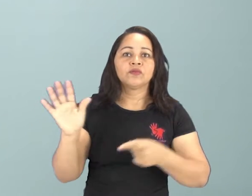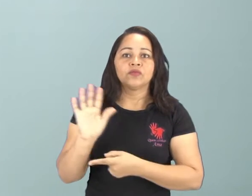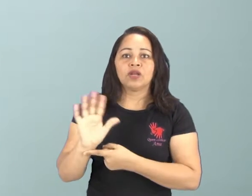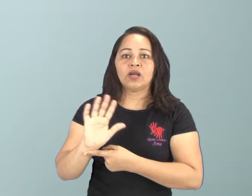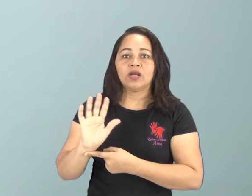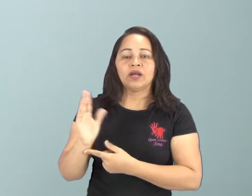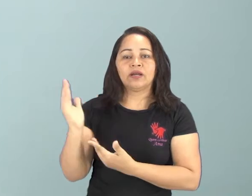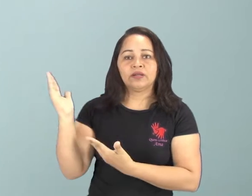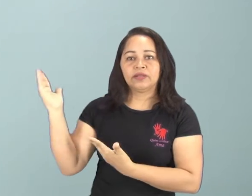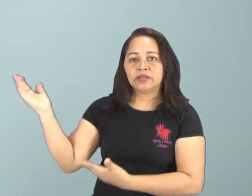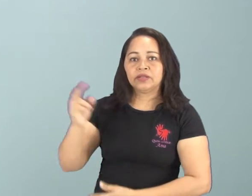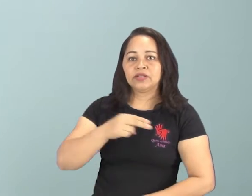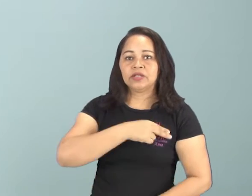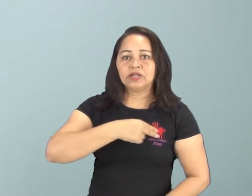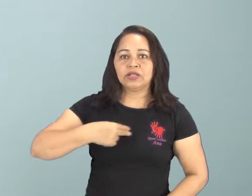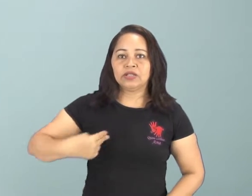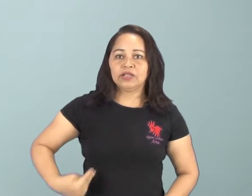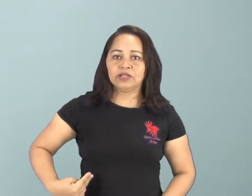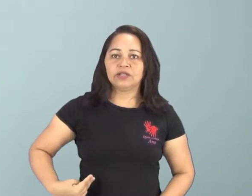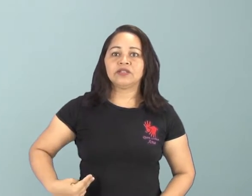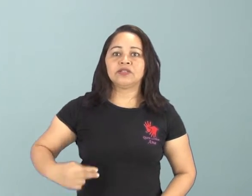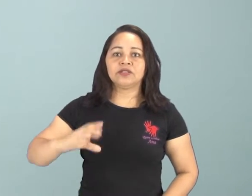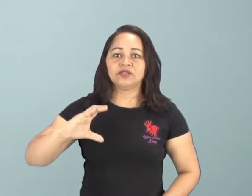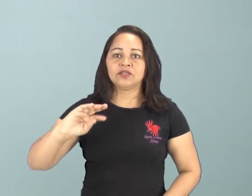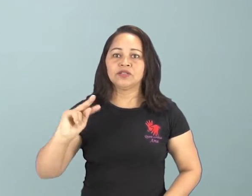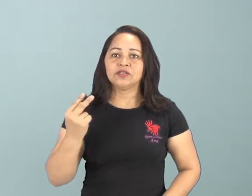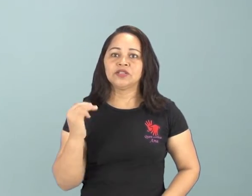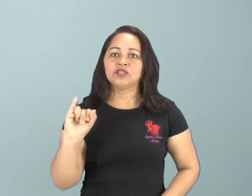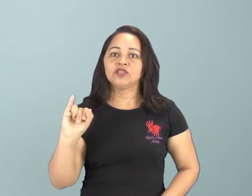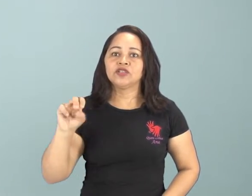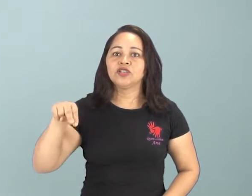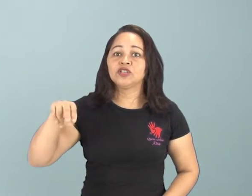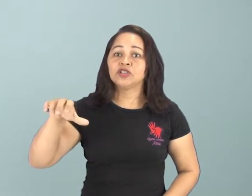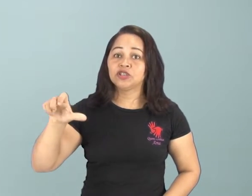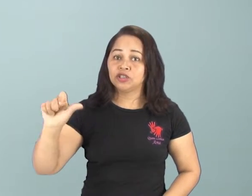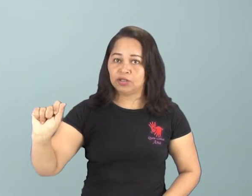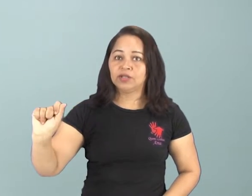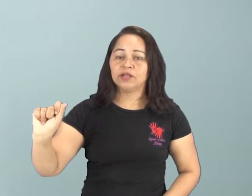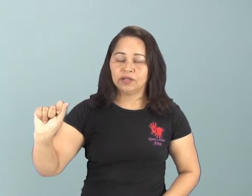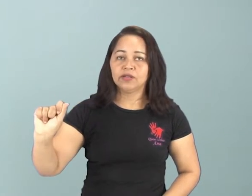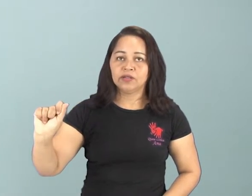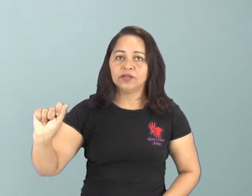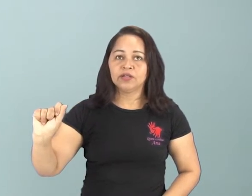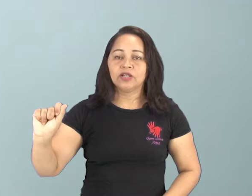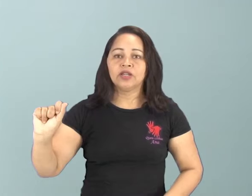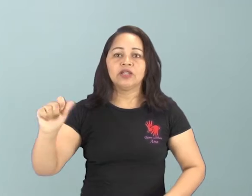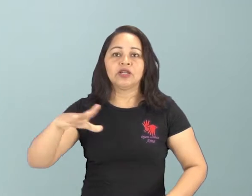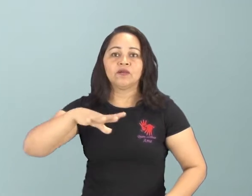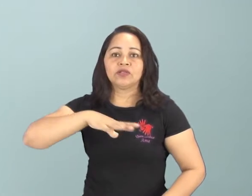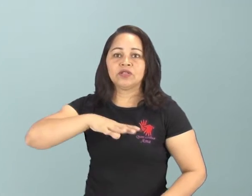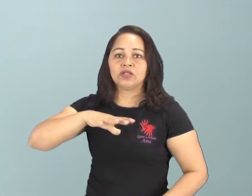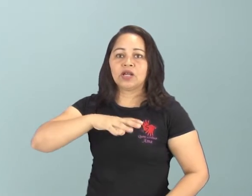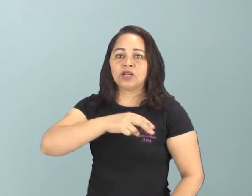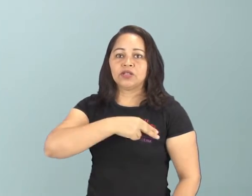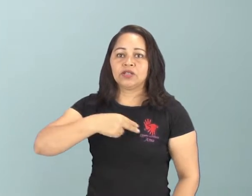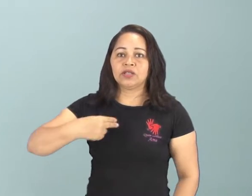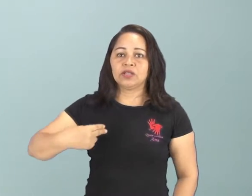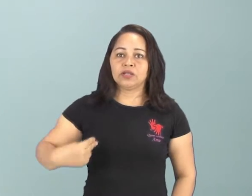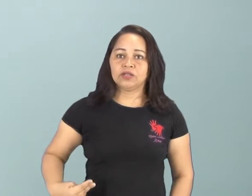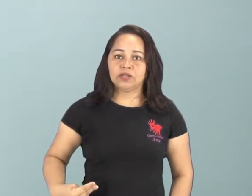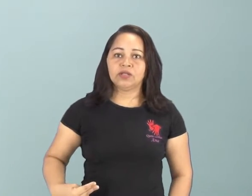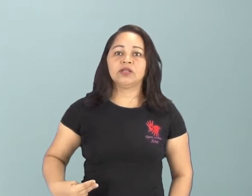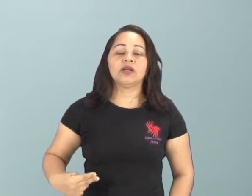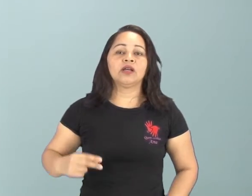aí a fotografia, né, do filme. É um filme que é uma cidade, né, da China, ele se passa